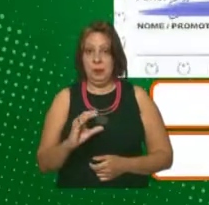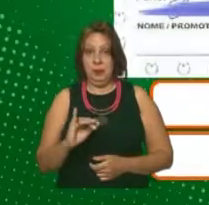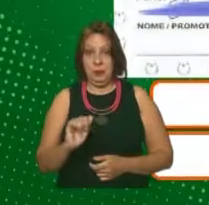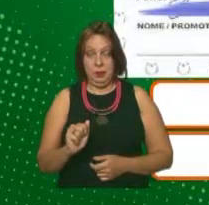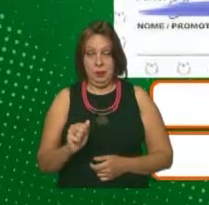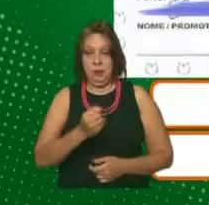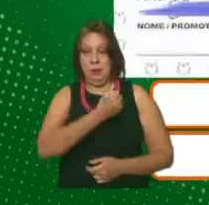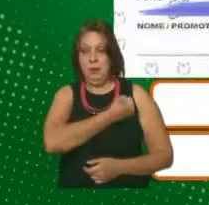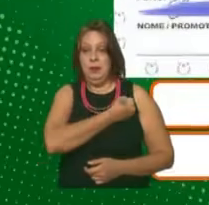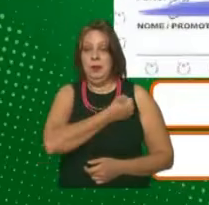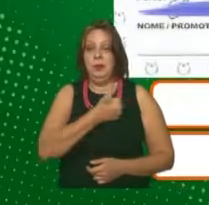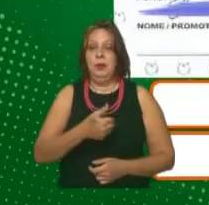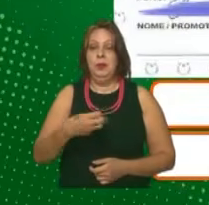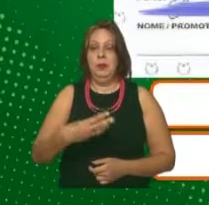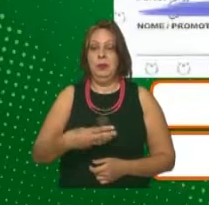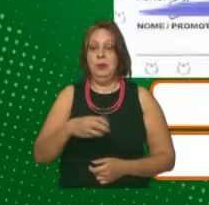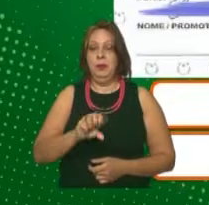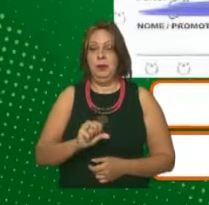de número